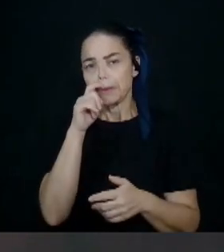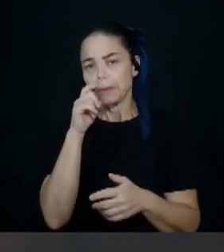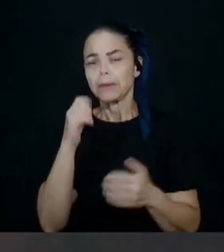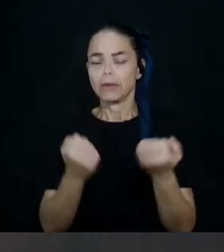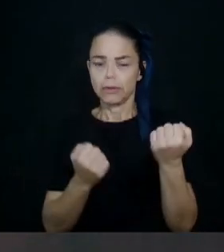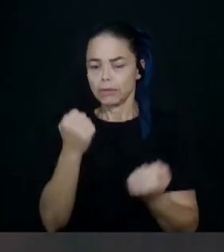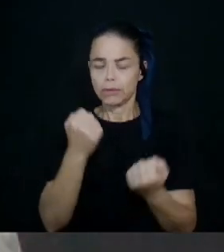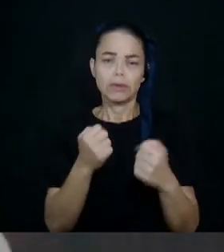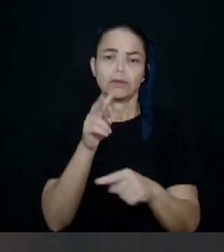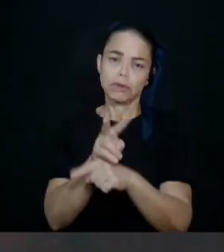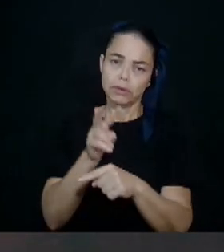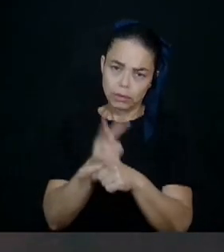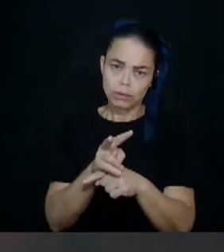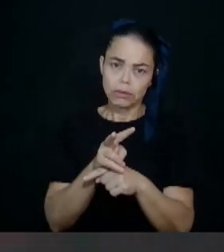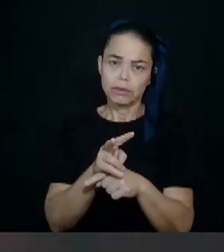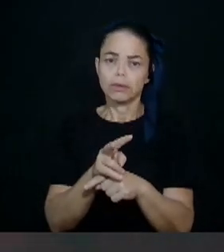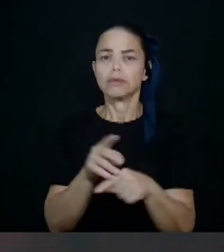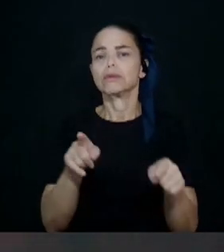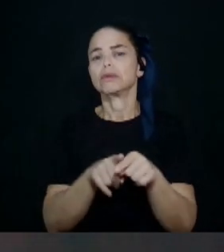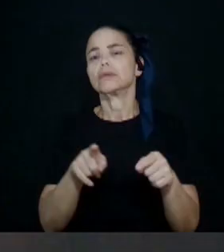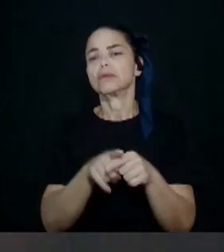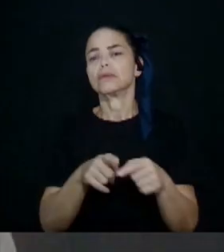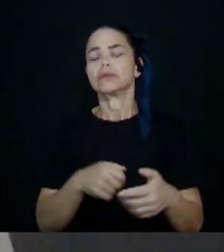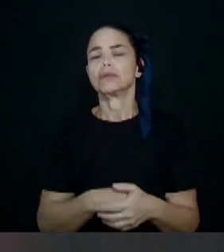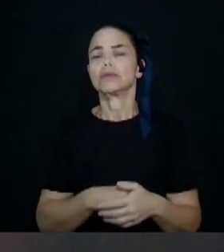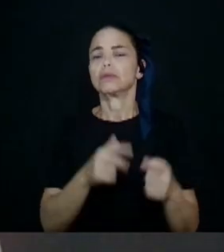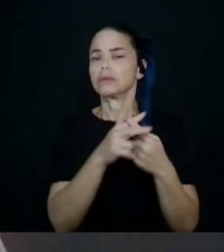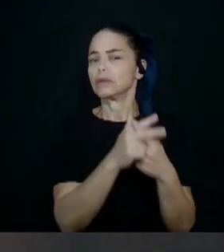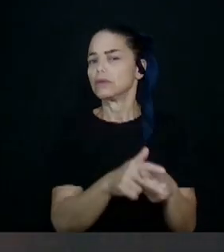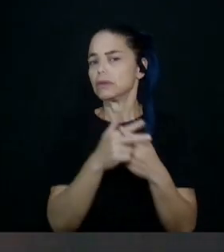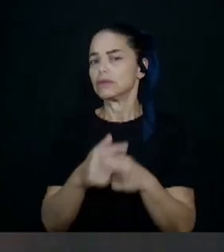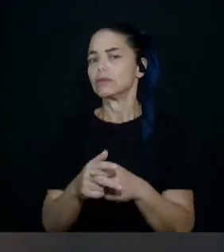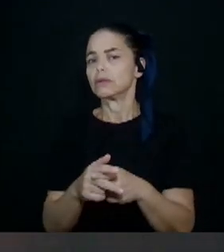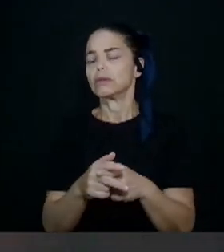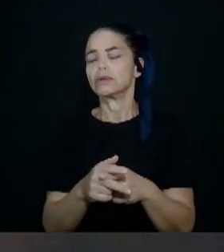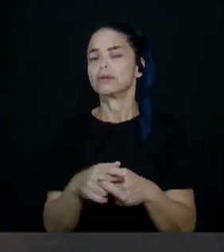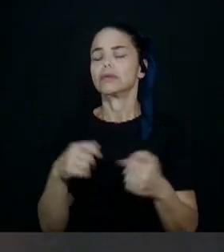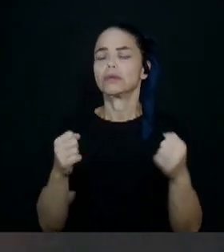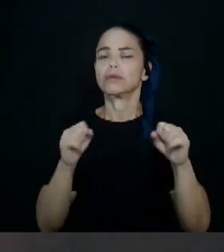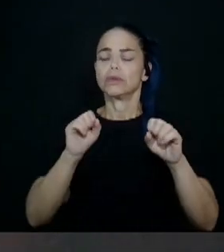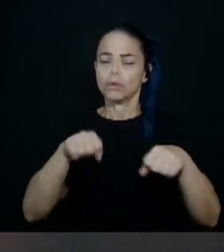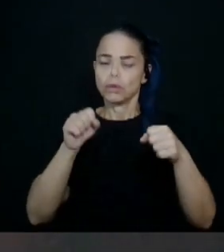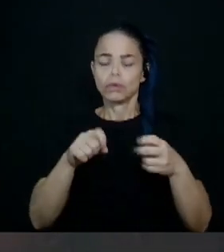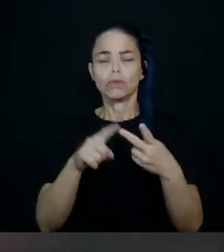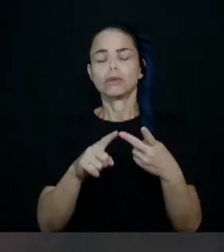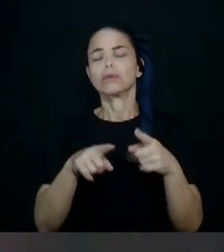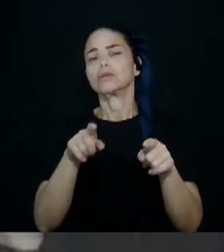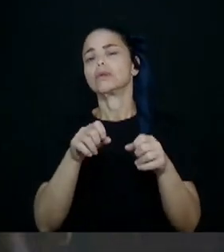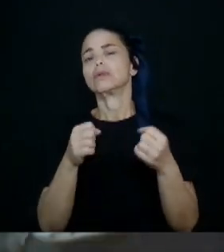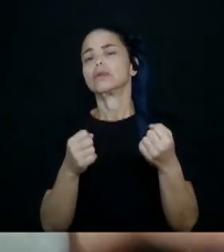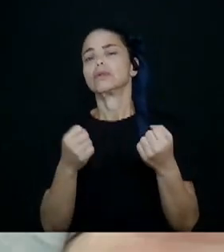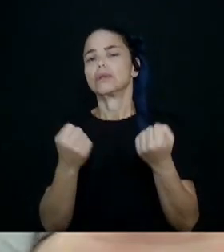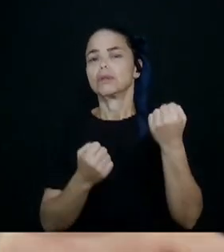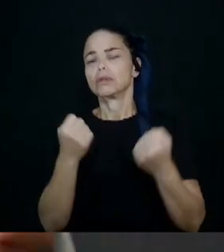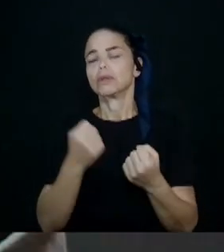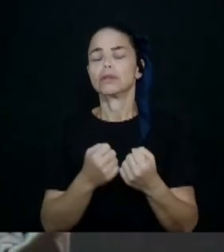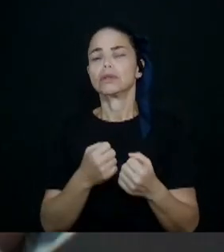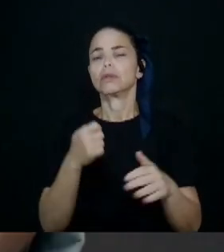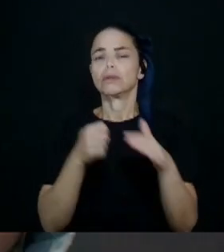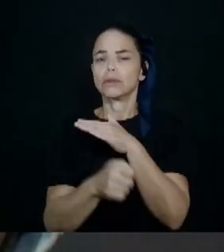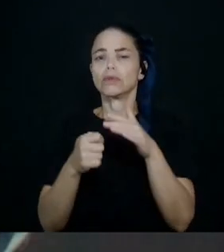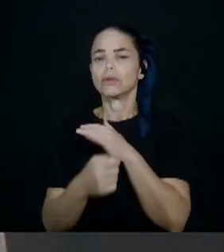cuido dele, porque eu também tenho que fazer a manutenção do carro, da moto, porque assim, não adianta colocar só o dinheiro e você vai